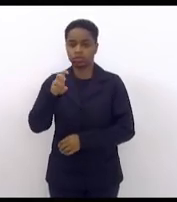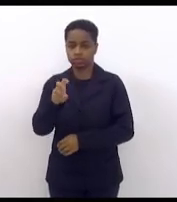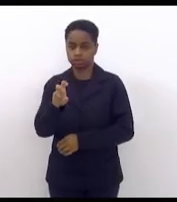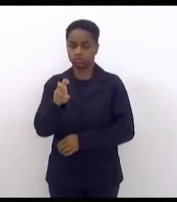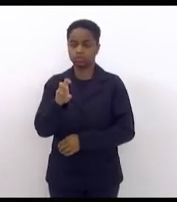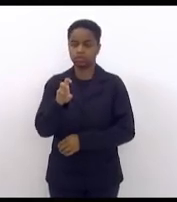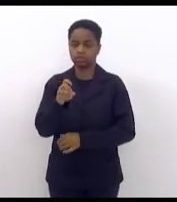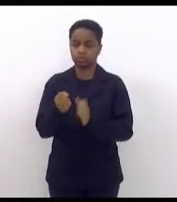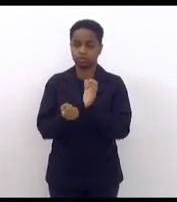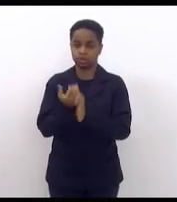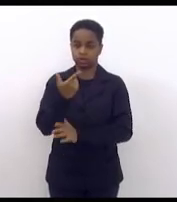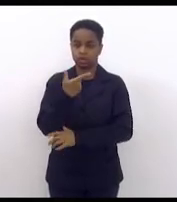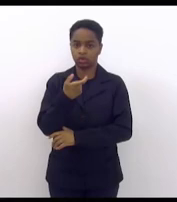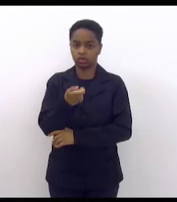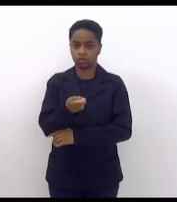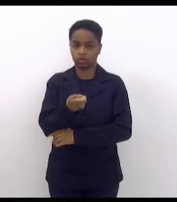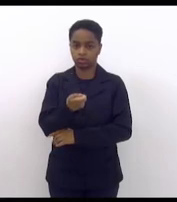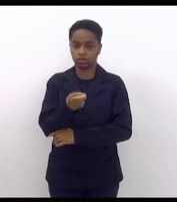de